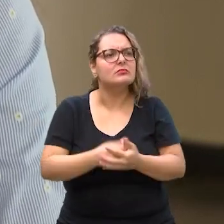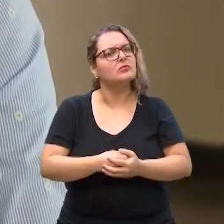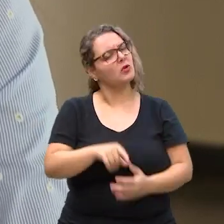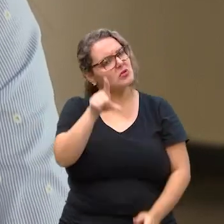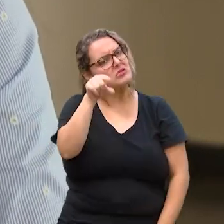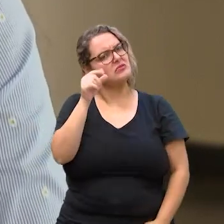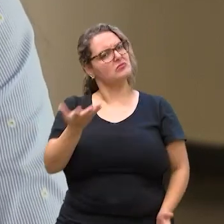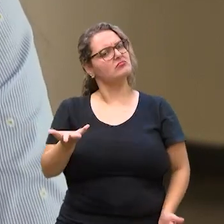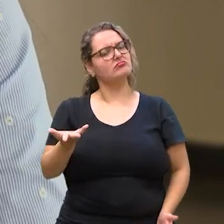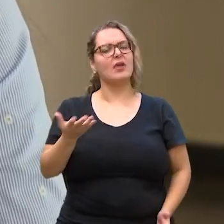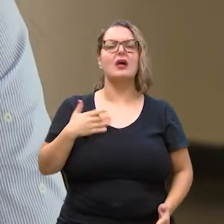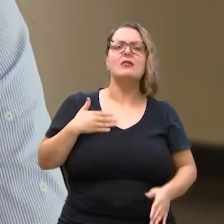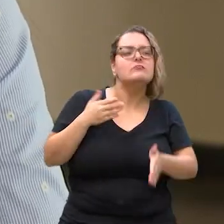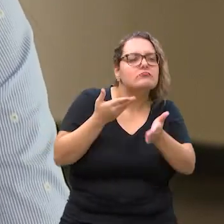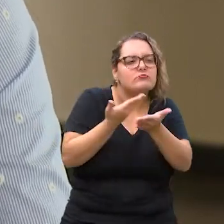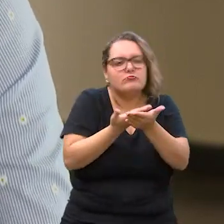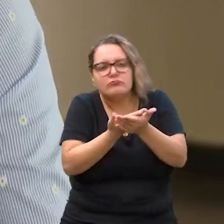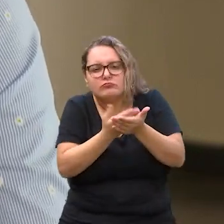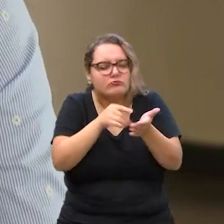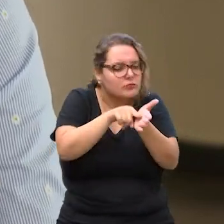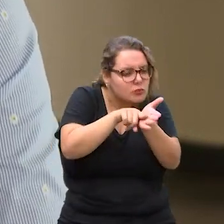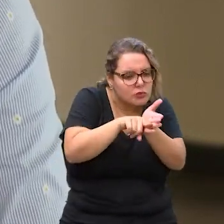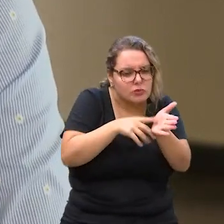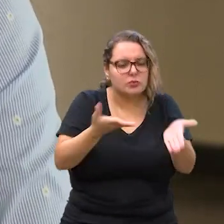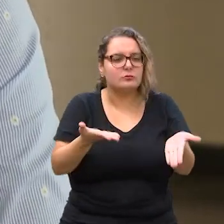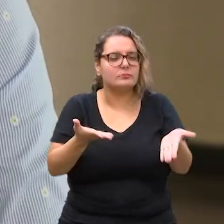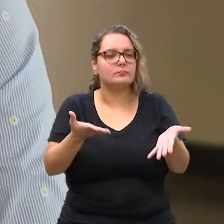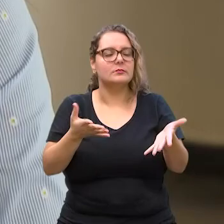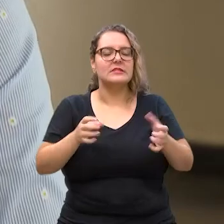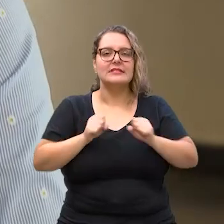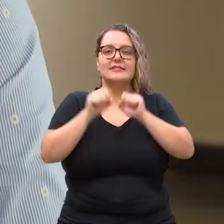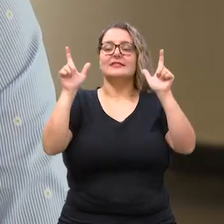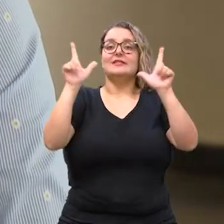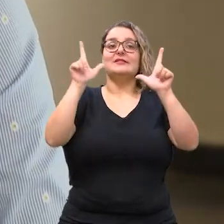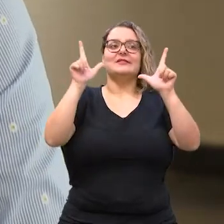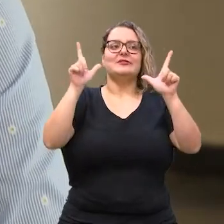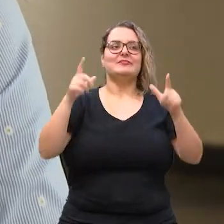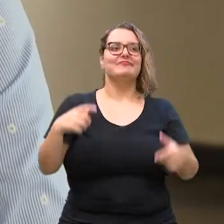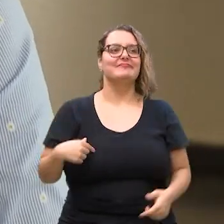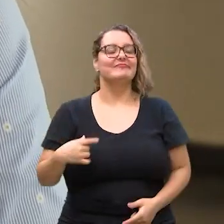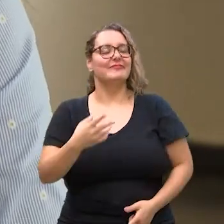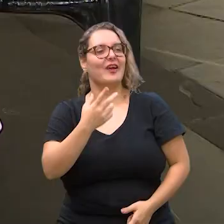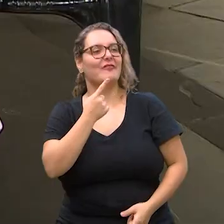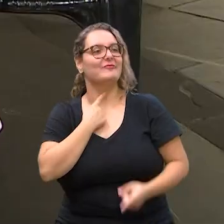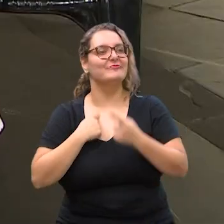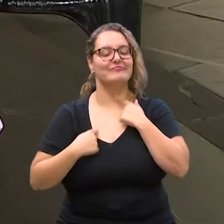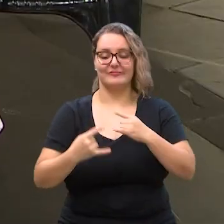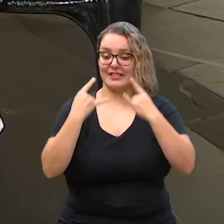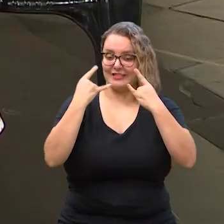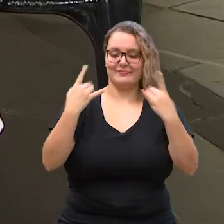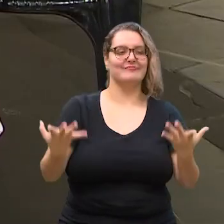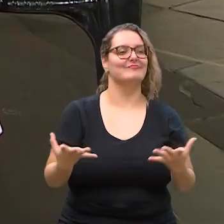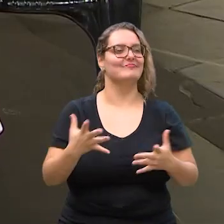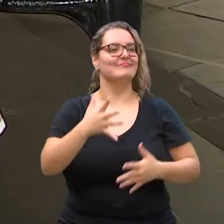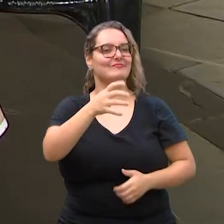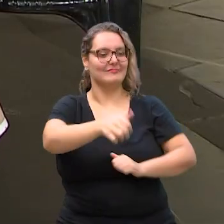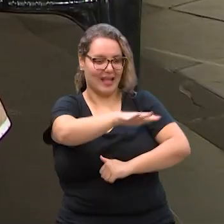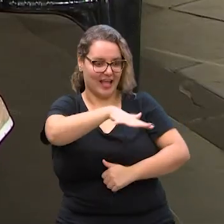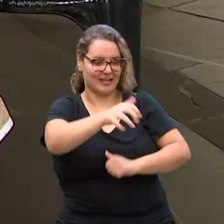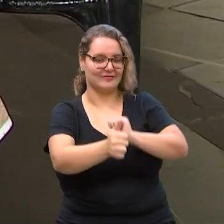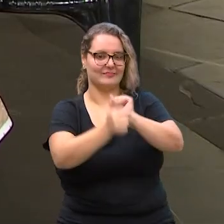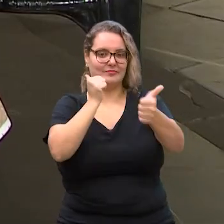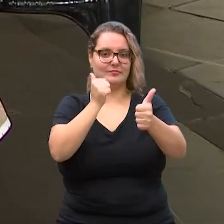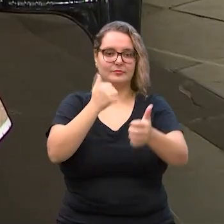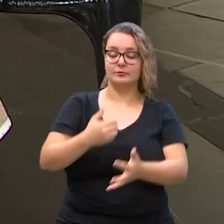me aproximando e tudo isso fez despertar mais ainda o meu interesse sobre o esporte. Ô Gabriela, eu estava estudando